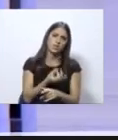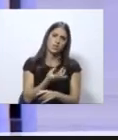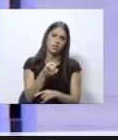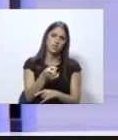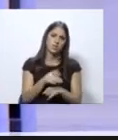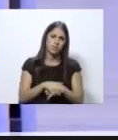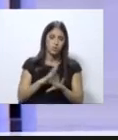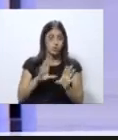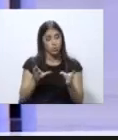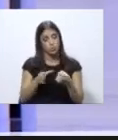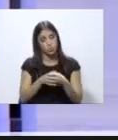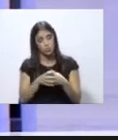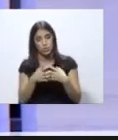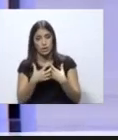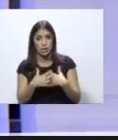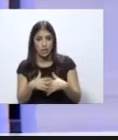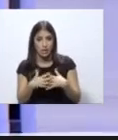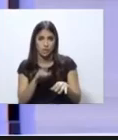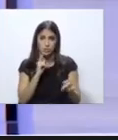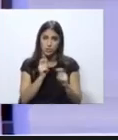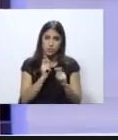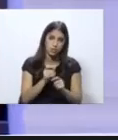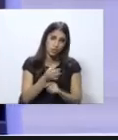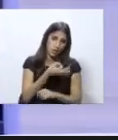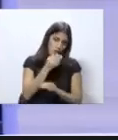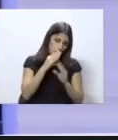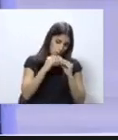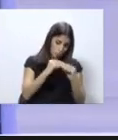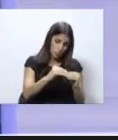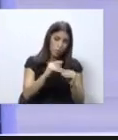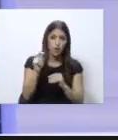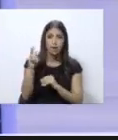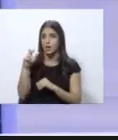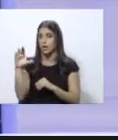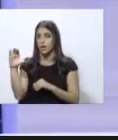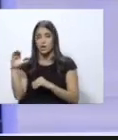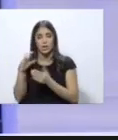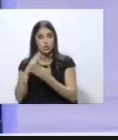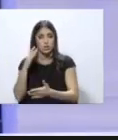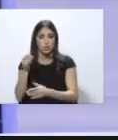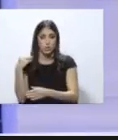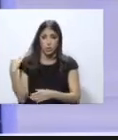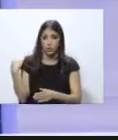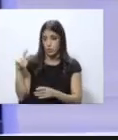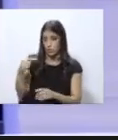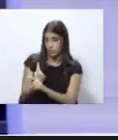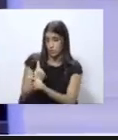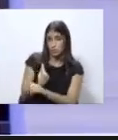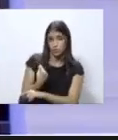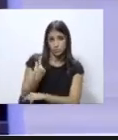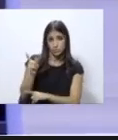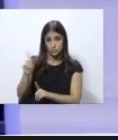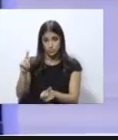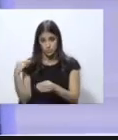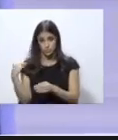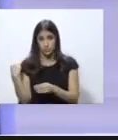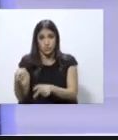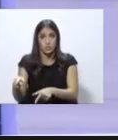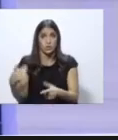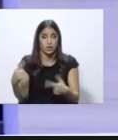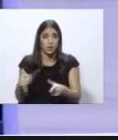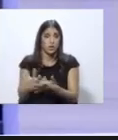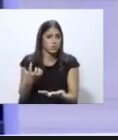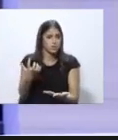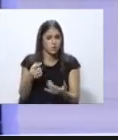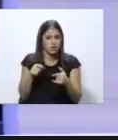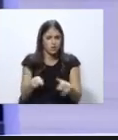dos Jornalistas calar-se, a ERC, que afinal só se preocupa com outro tipo de coisas, não se preocupa com isto que é relevante.